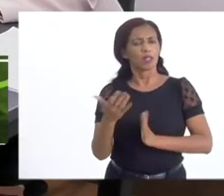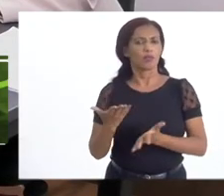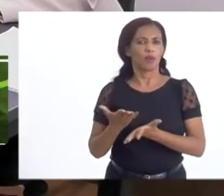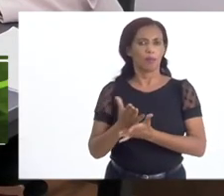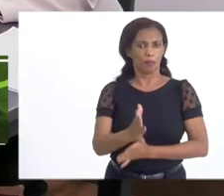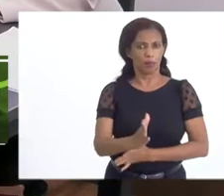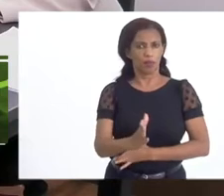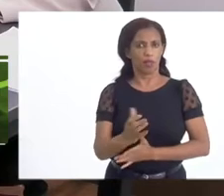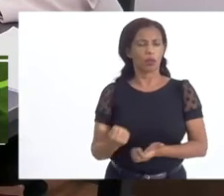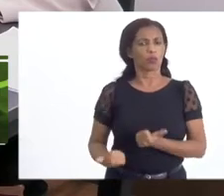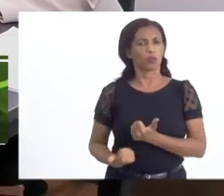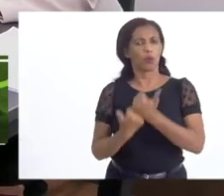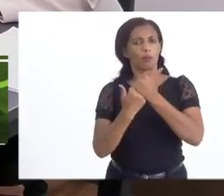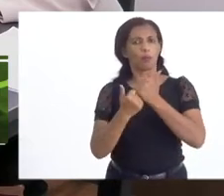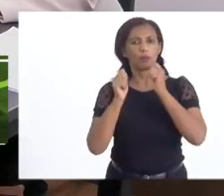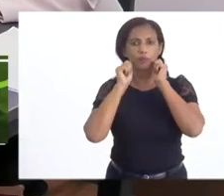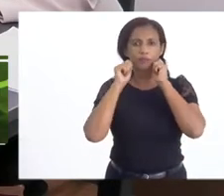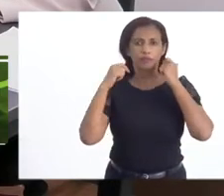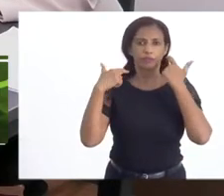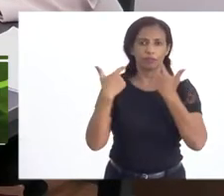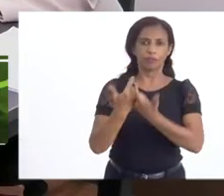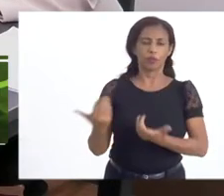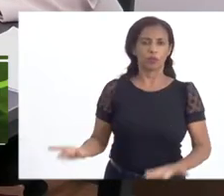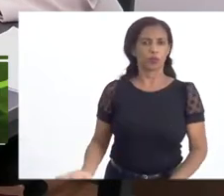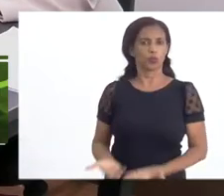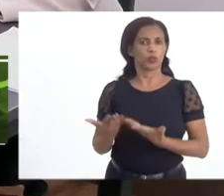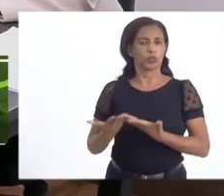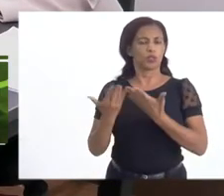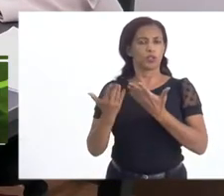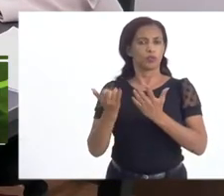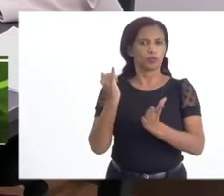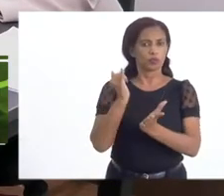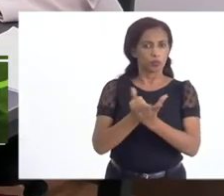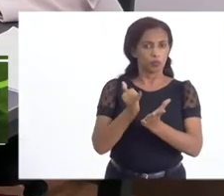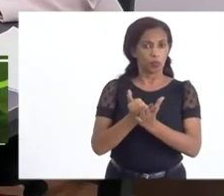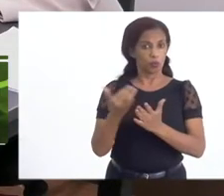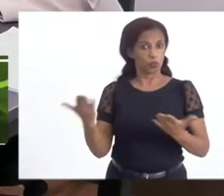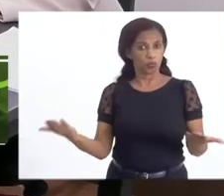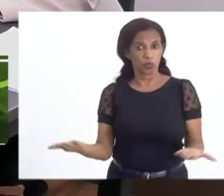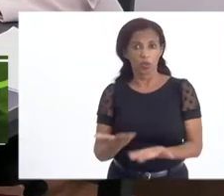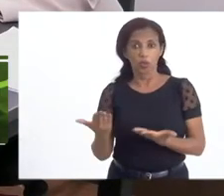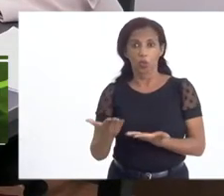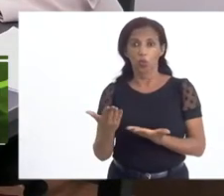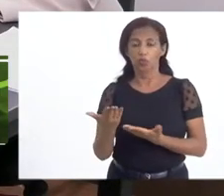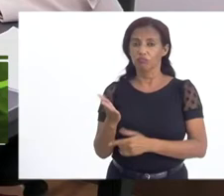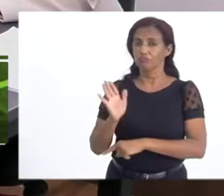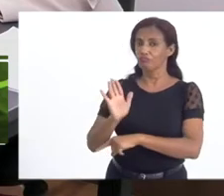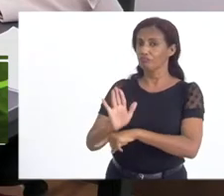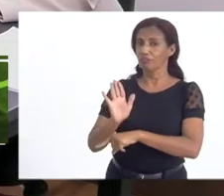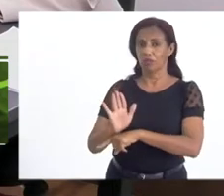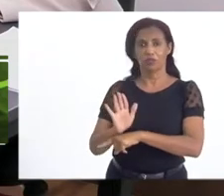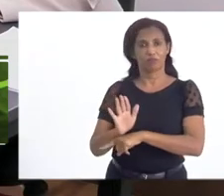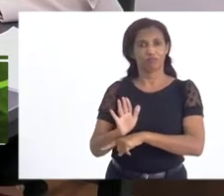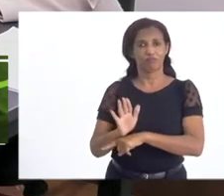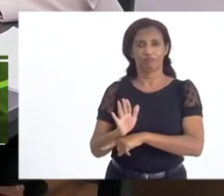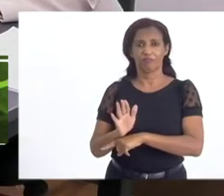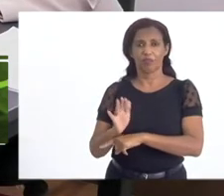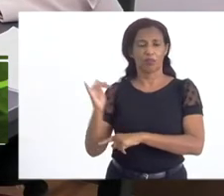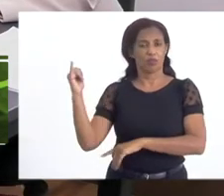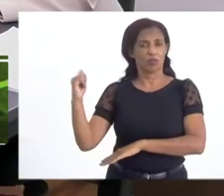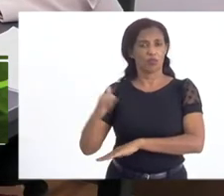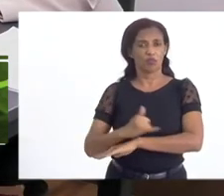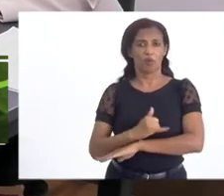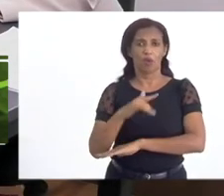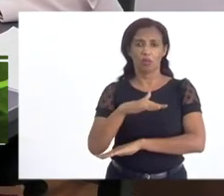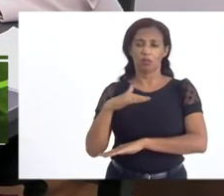com grande apoio de toda a LERJ, do incentivo do ICMS, que hoje não está contemplando os voos entre os